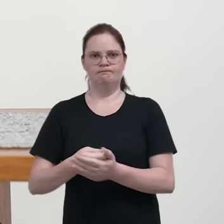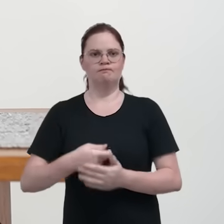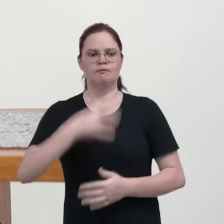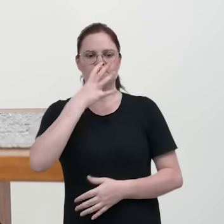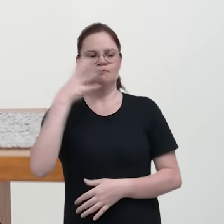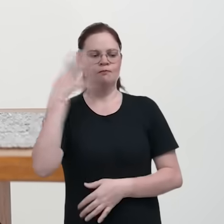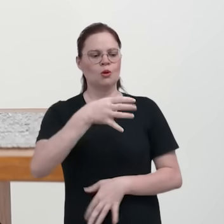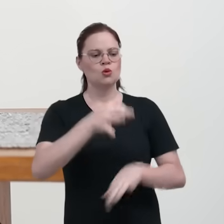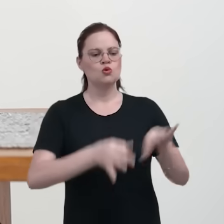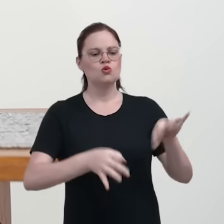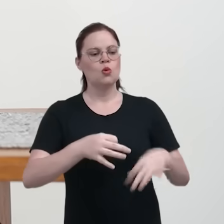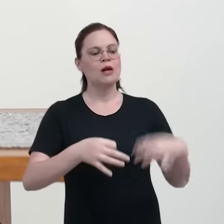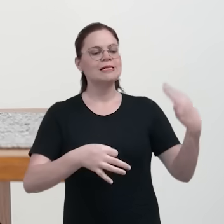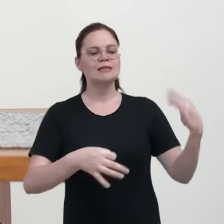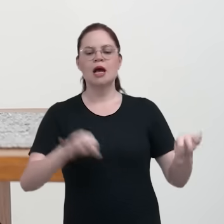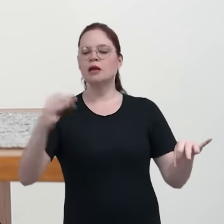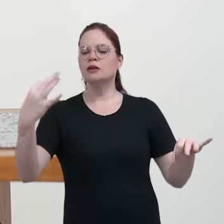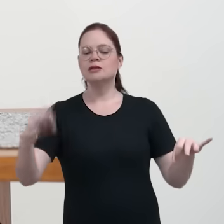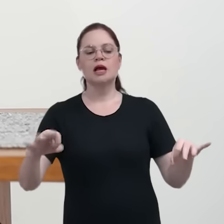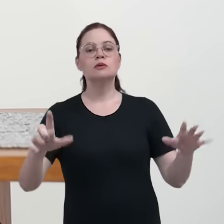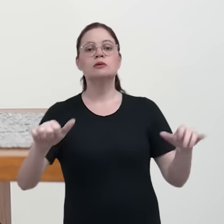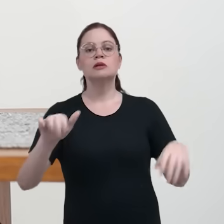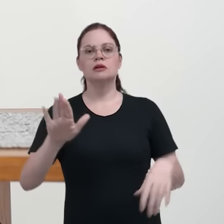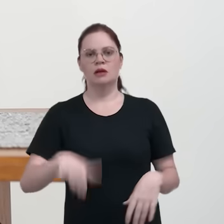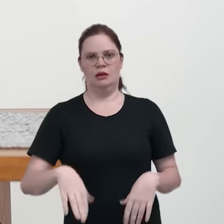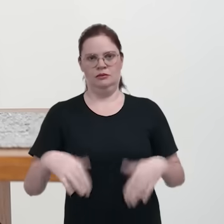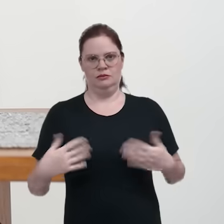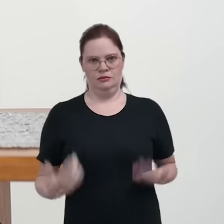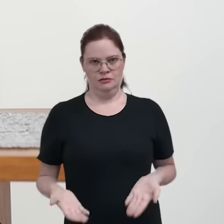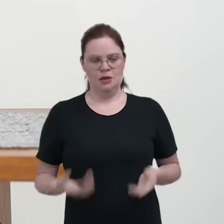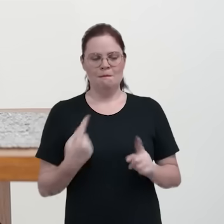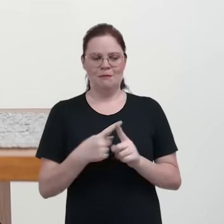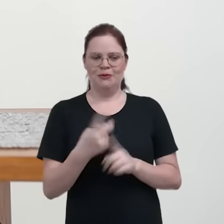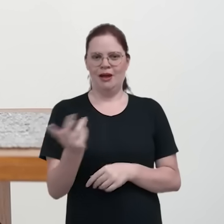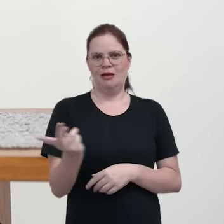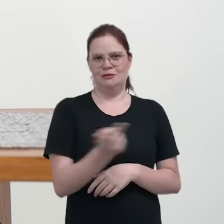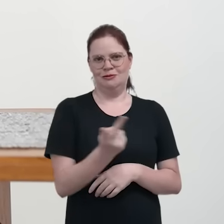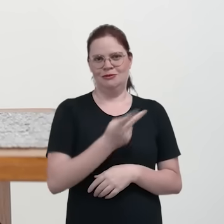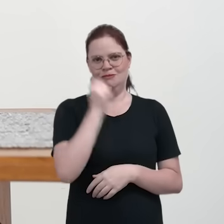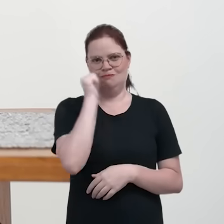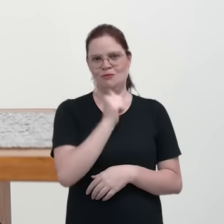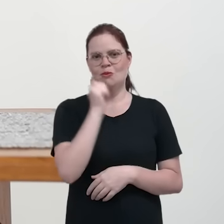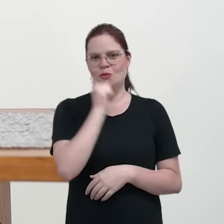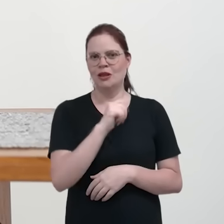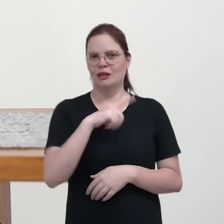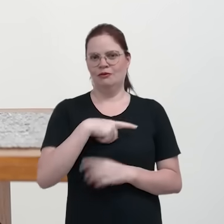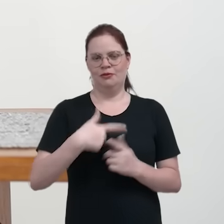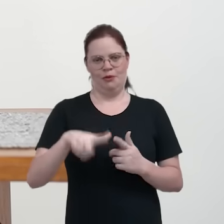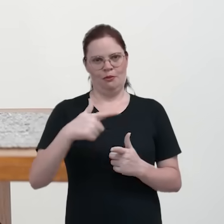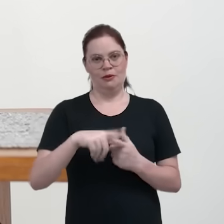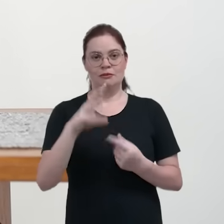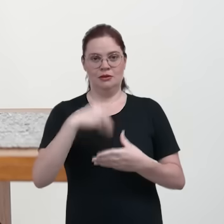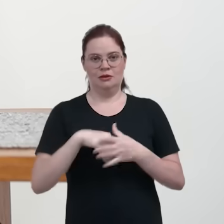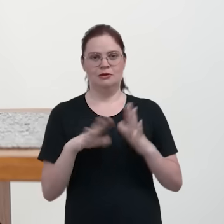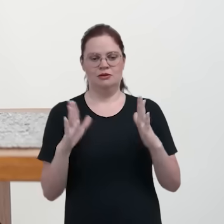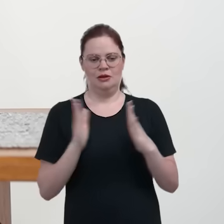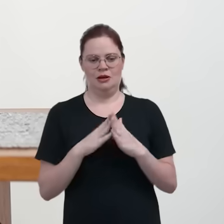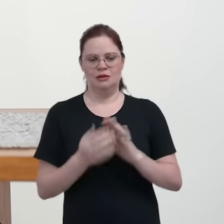fizesse um julgamento de uma situação que as duas se envolveram. As